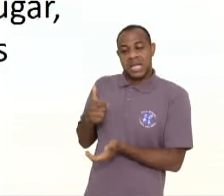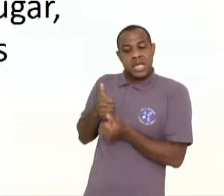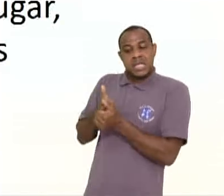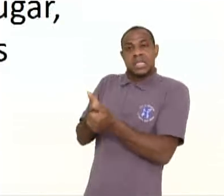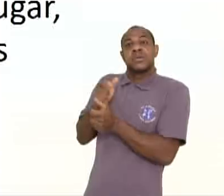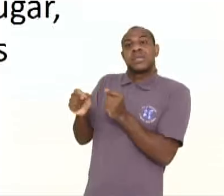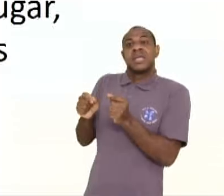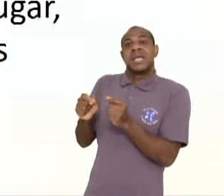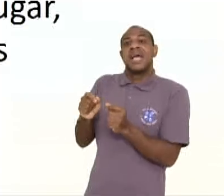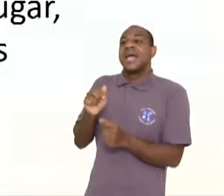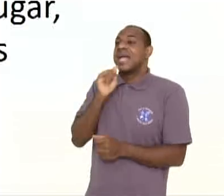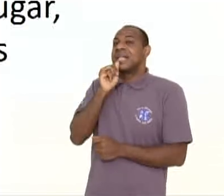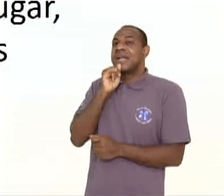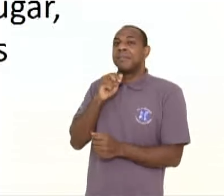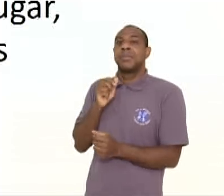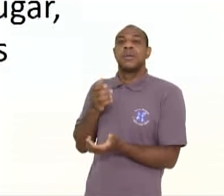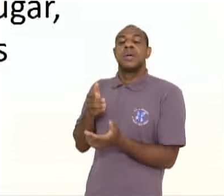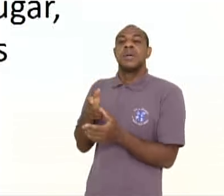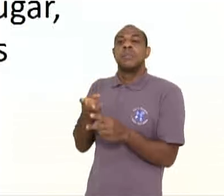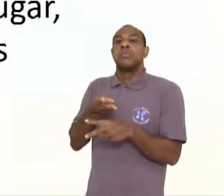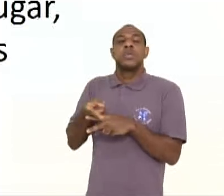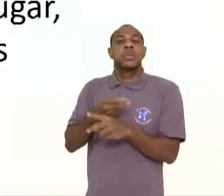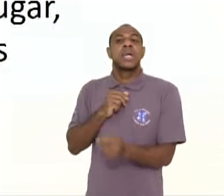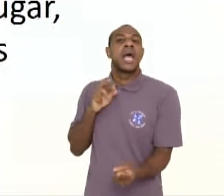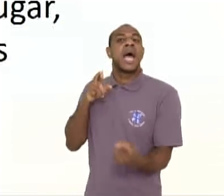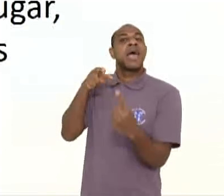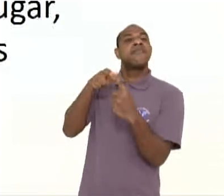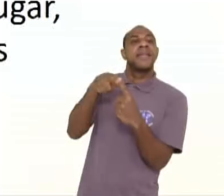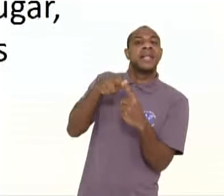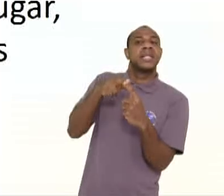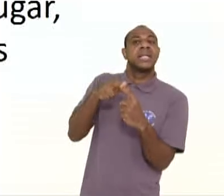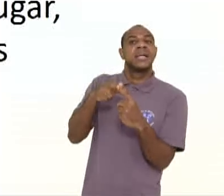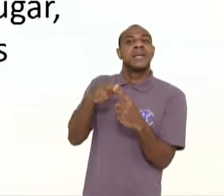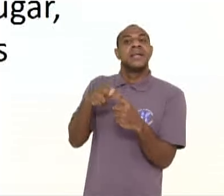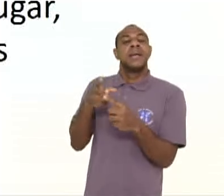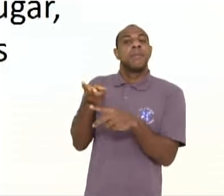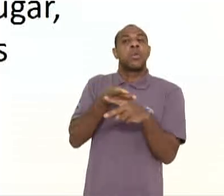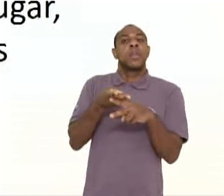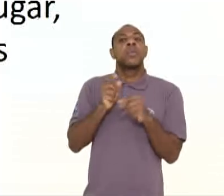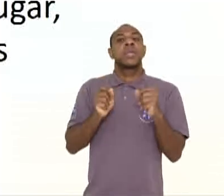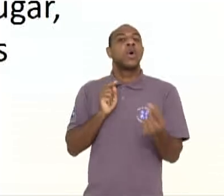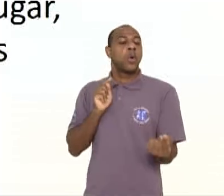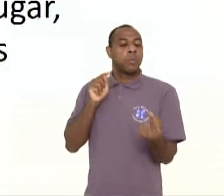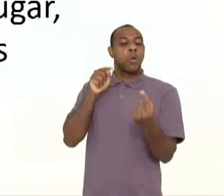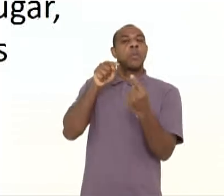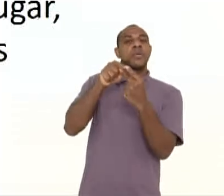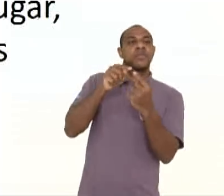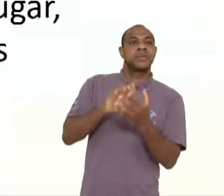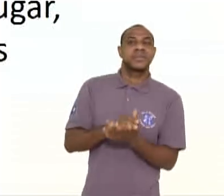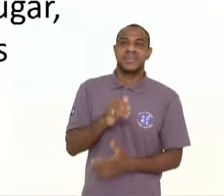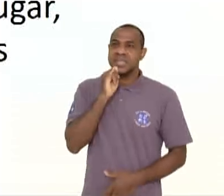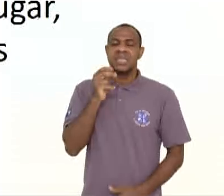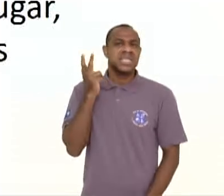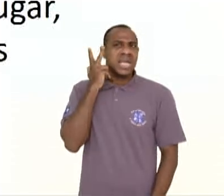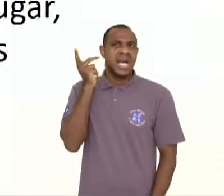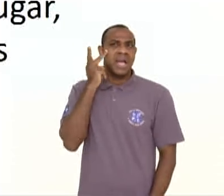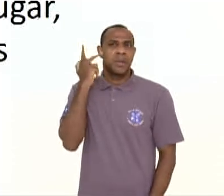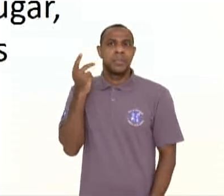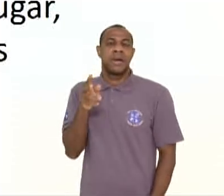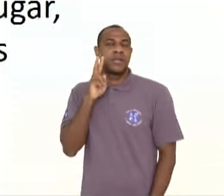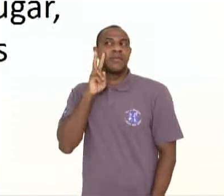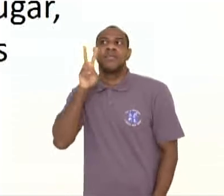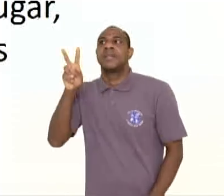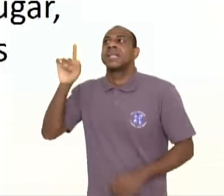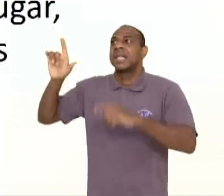buscando referências que vão ao encontro dos nossos objetivos. É normal gostarmos de uma roupa que alguém aparece vestido na televisão,